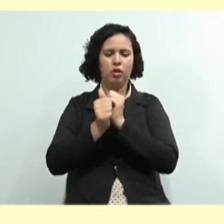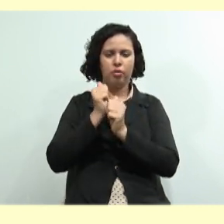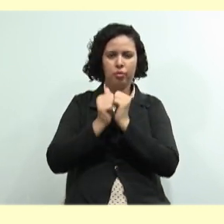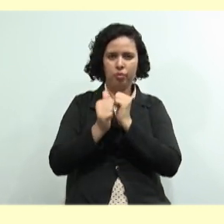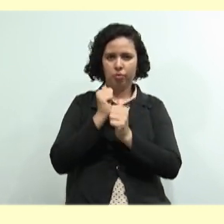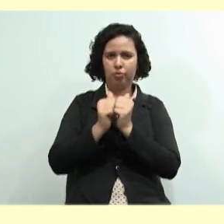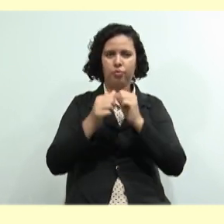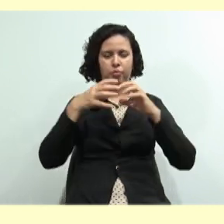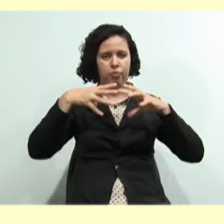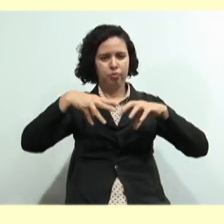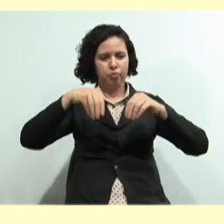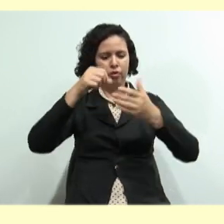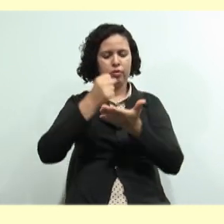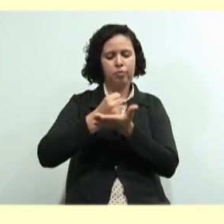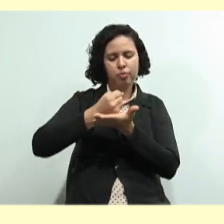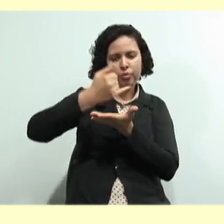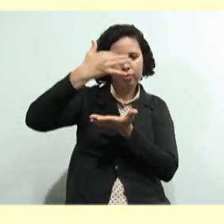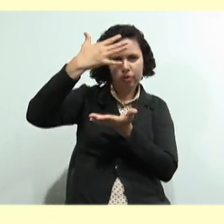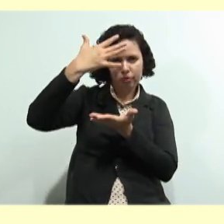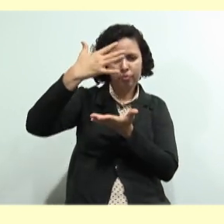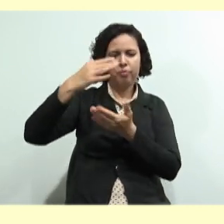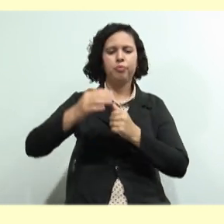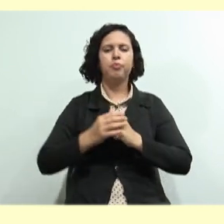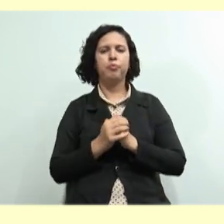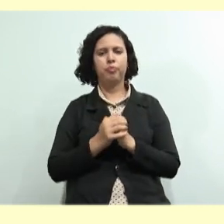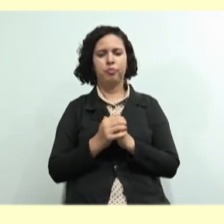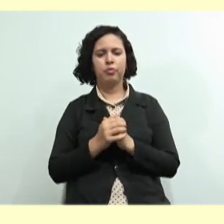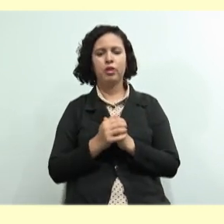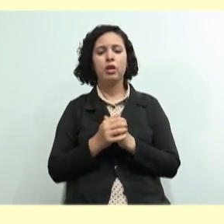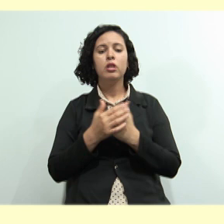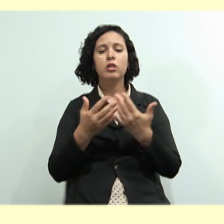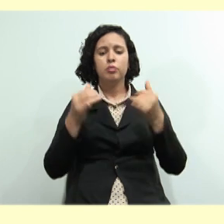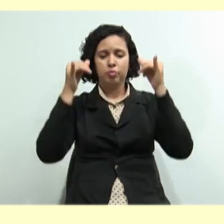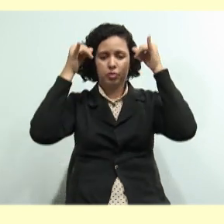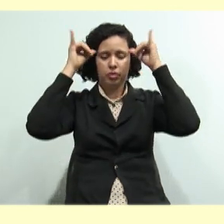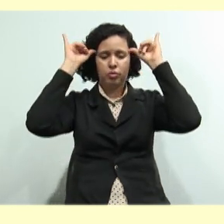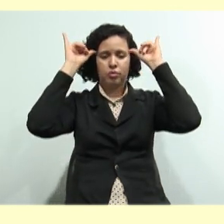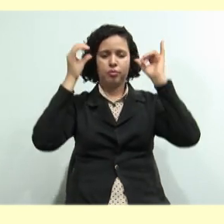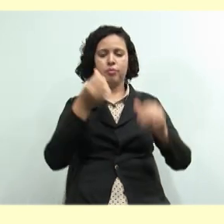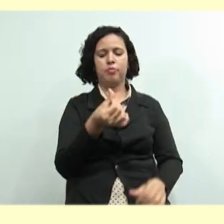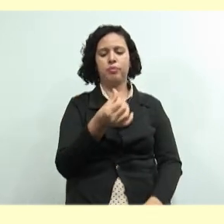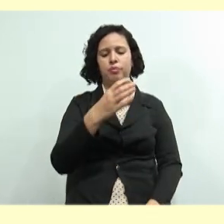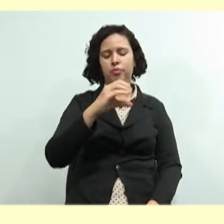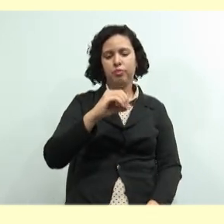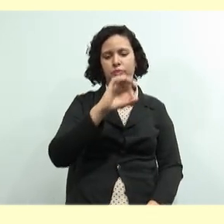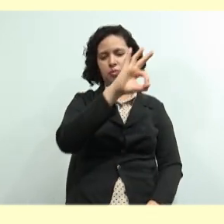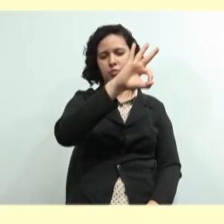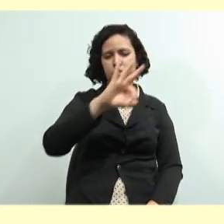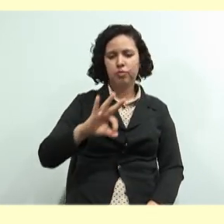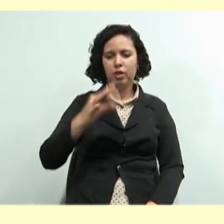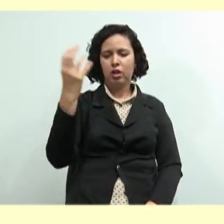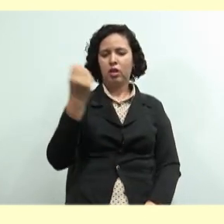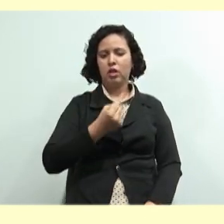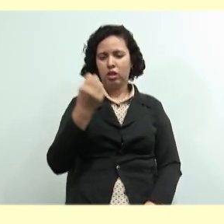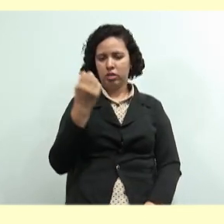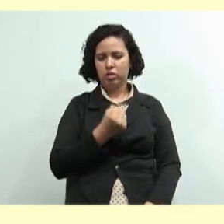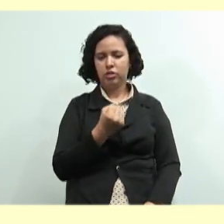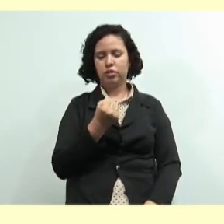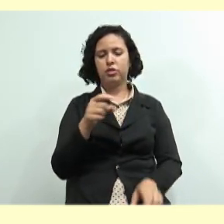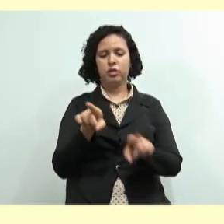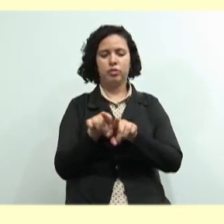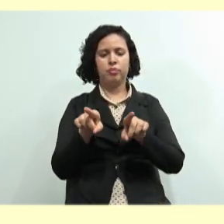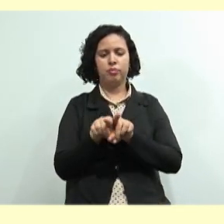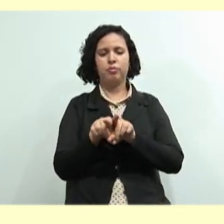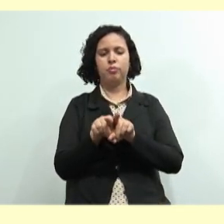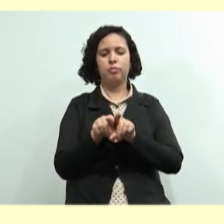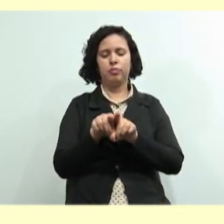A pecuária é responsável por 60% da produção de leite, além de 59% do rebanho suíno,